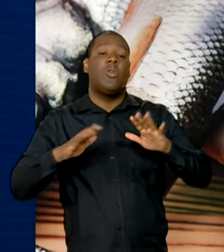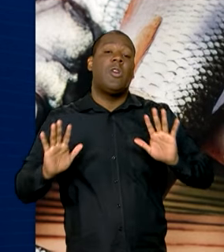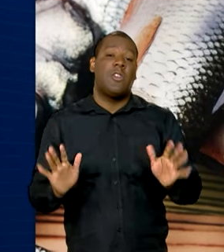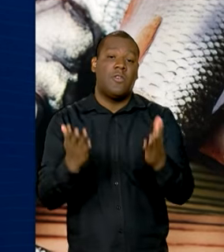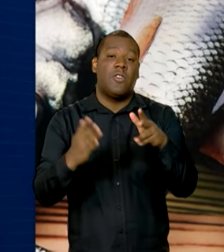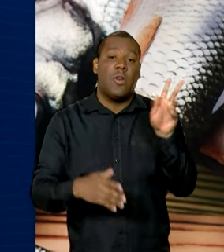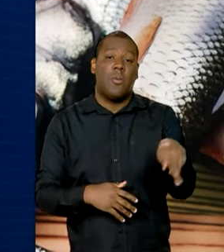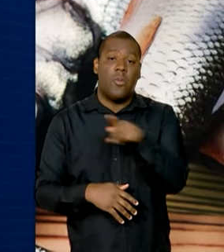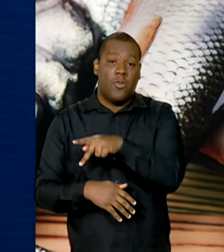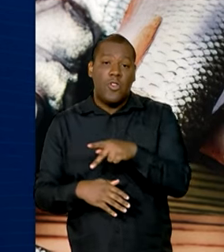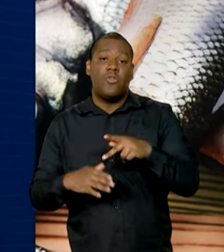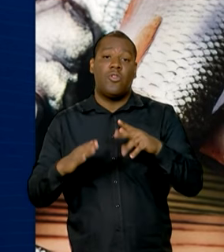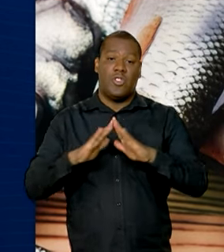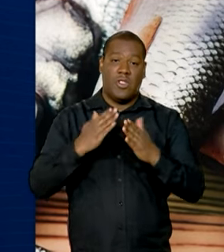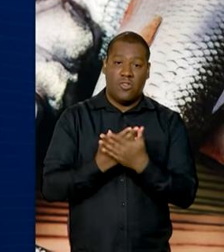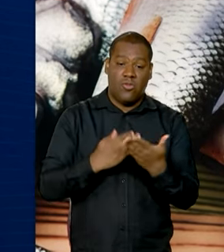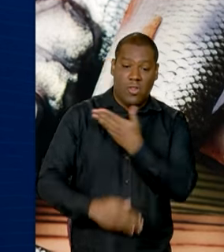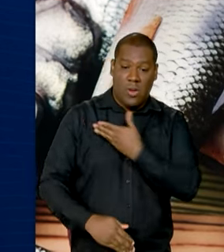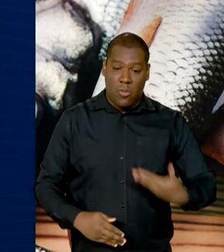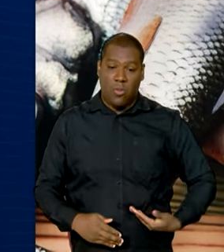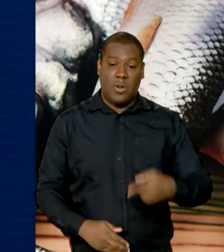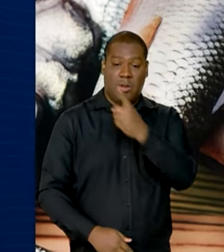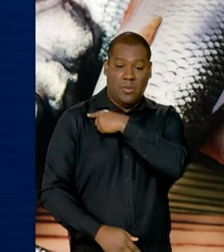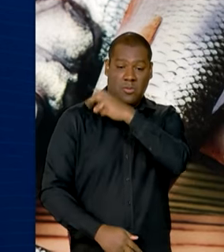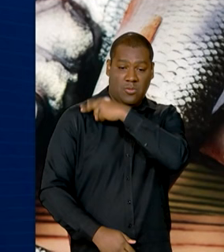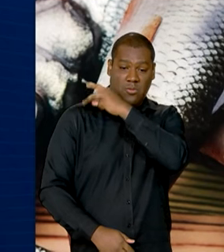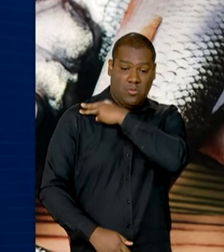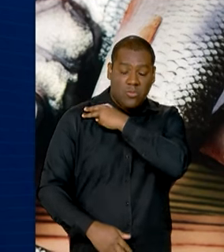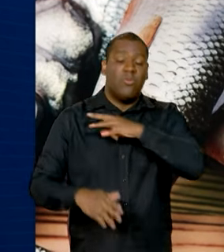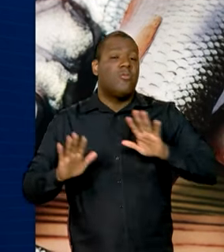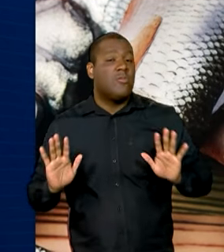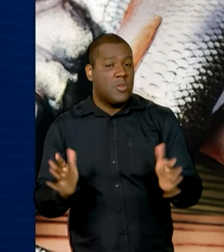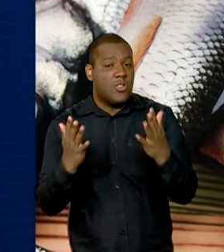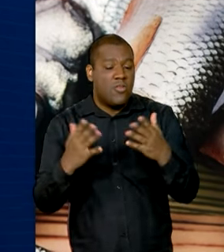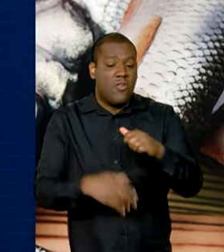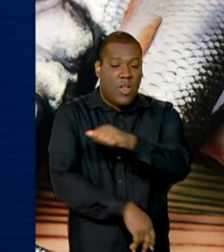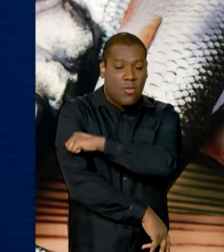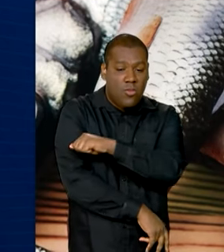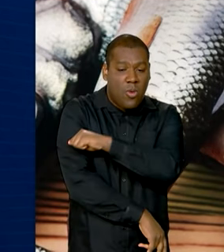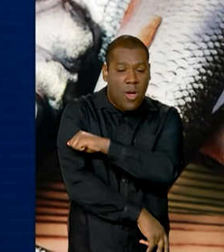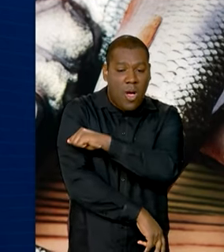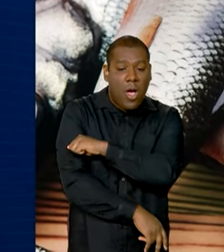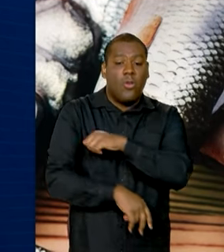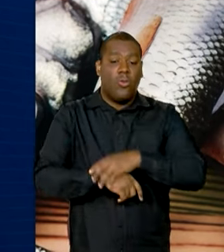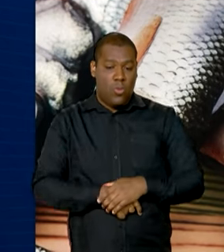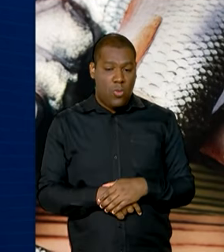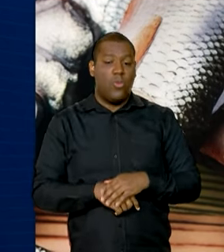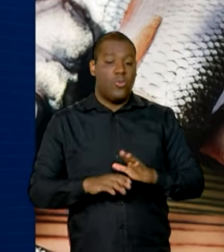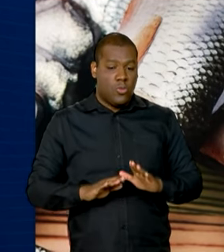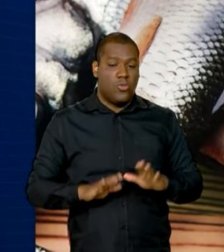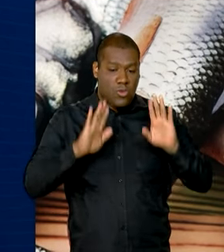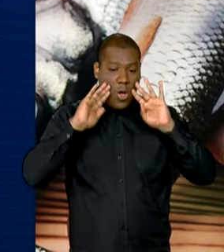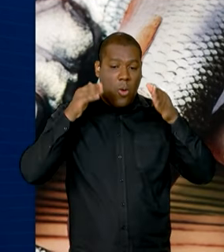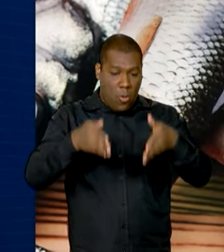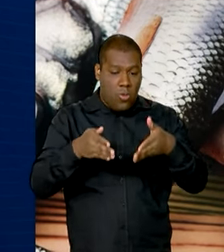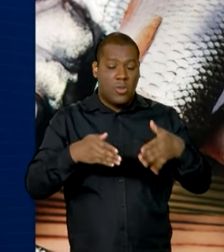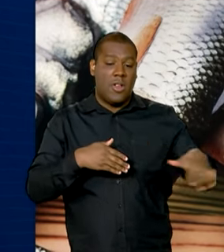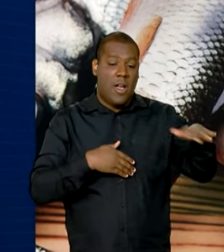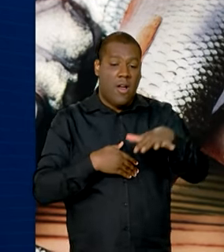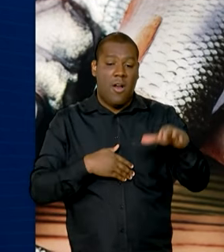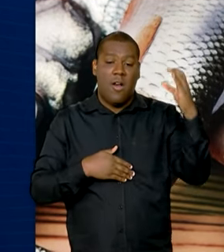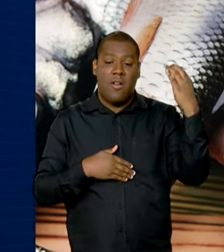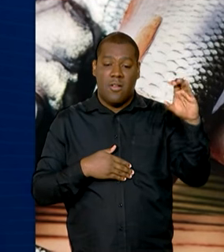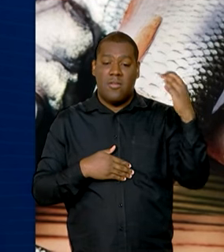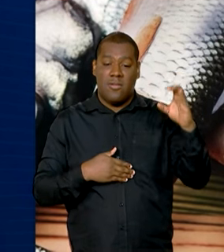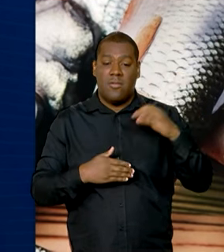do ensino médio a engajarem estudantes no processo de investigação científica, com temas